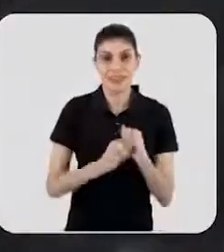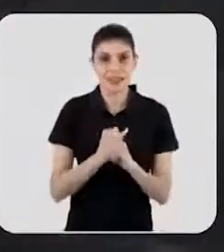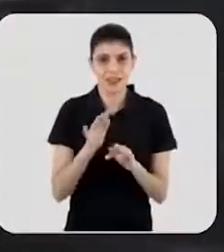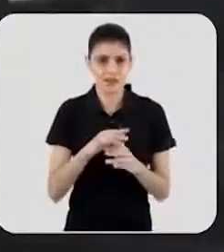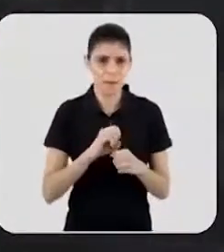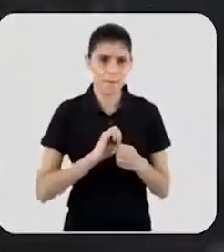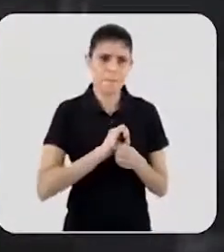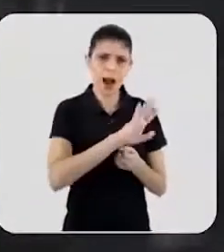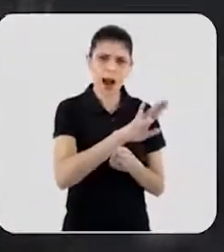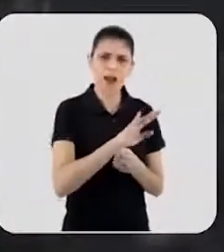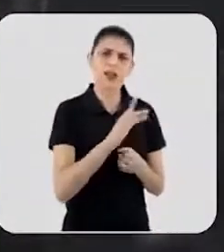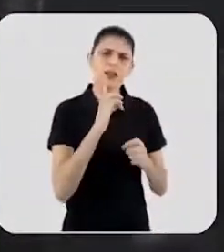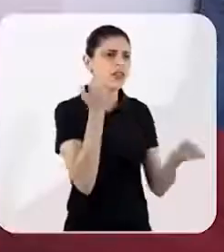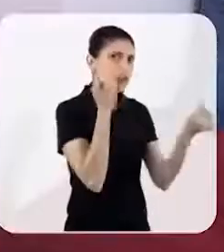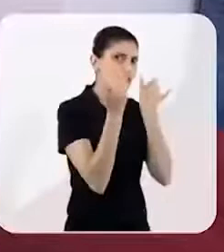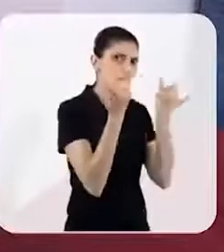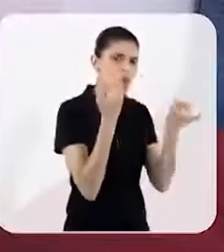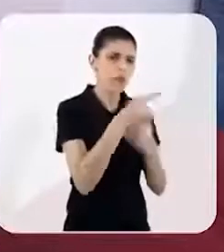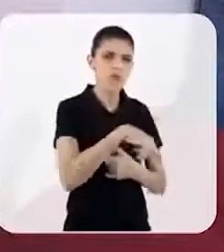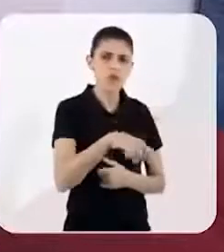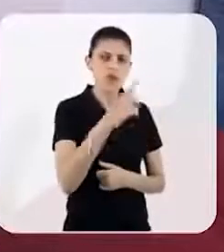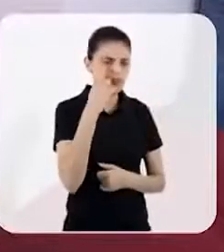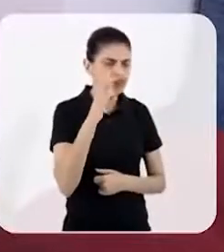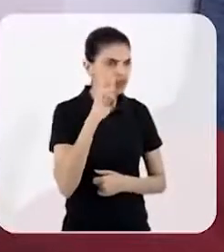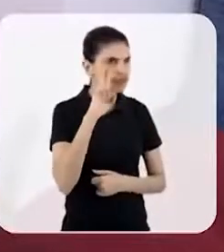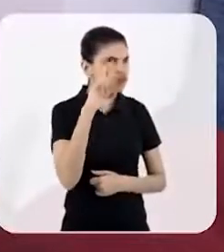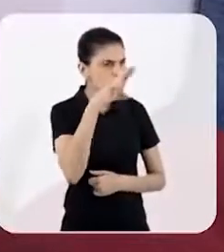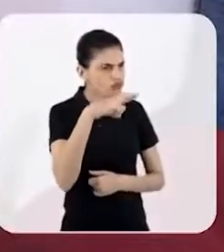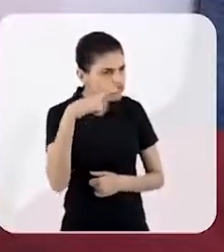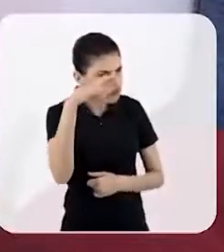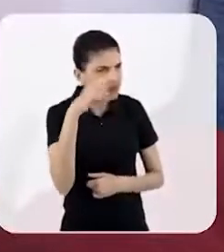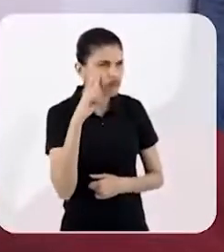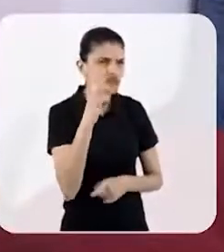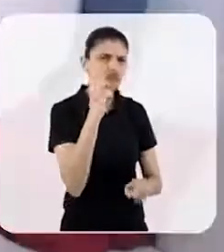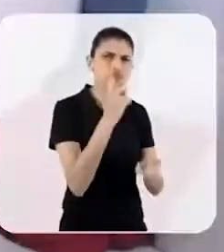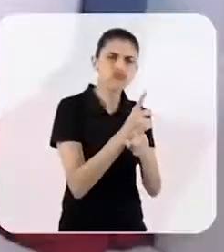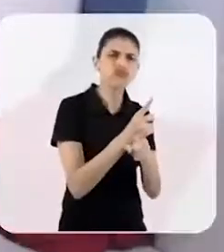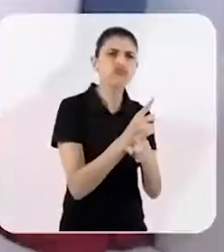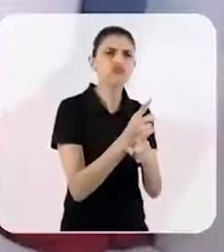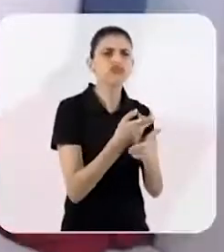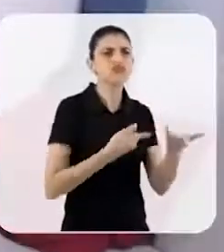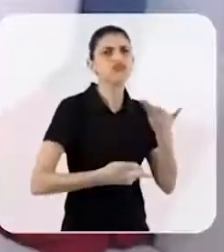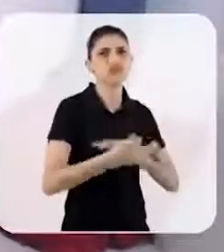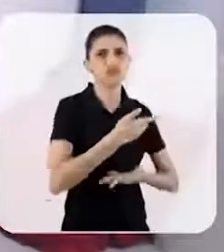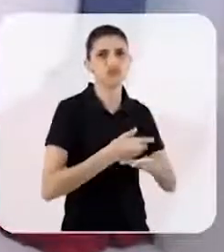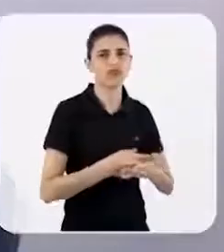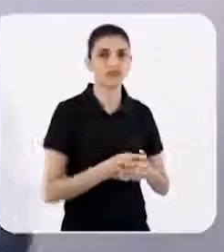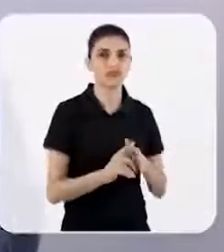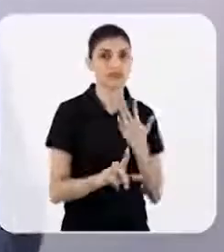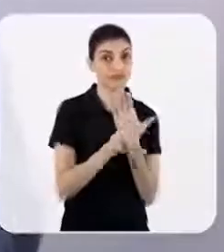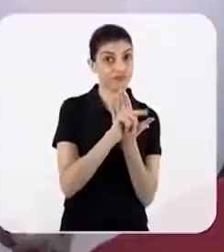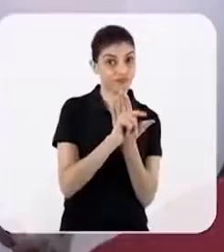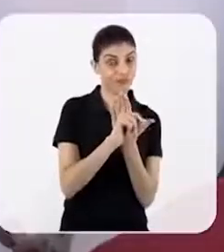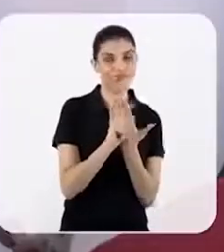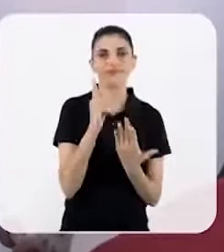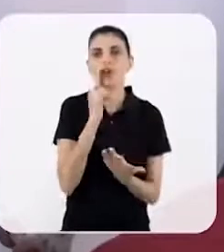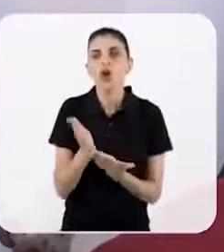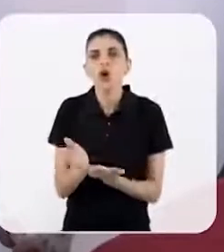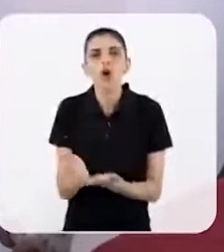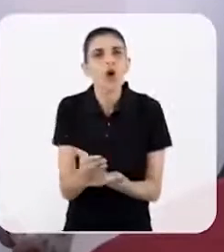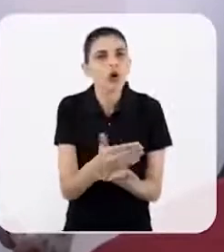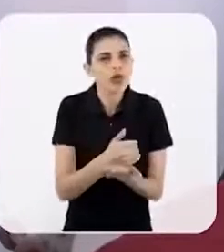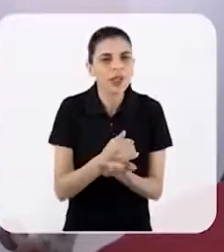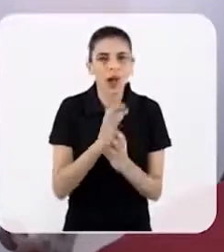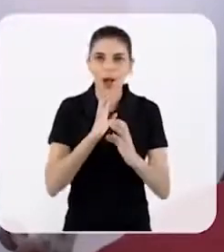tá por aqui. Claro, se você manda um nude pra alguém. Informações quando você visualiza conteúdo ou interage com nossos serviços. Twitter.